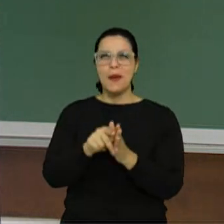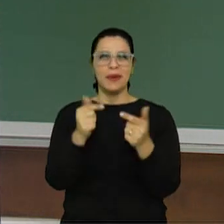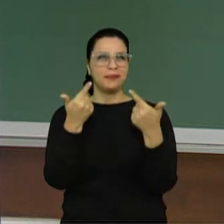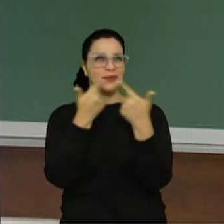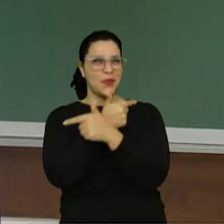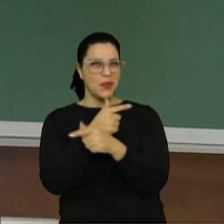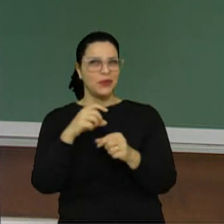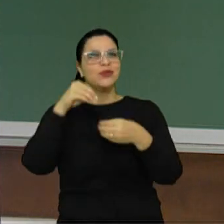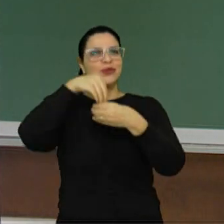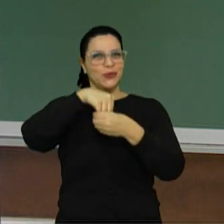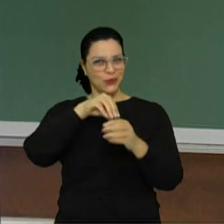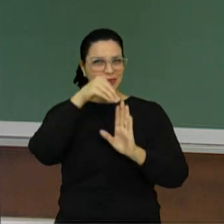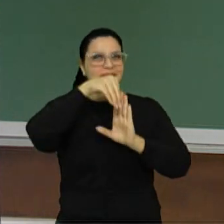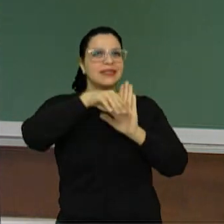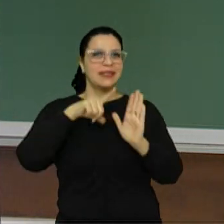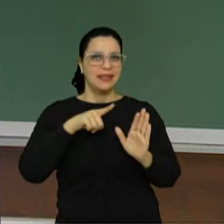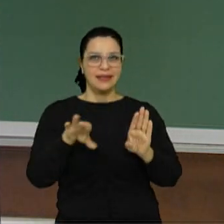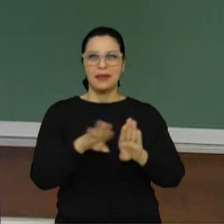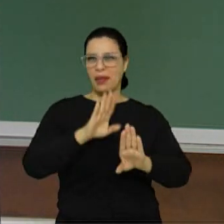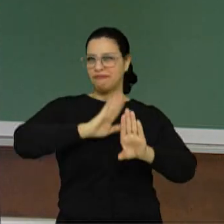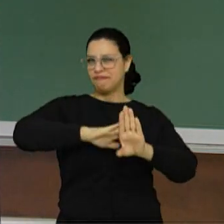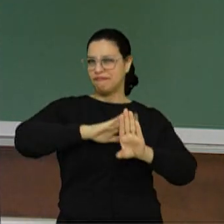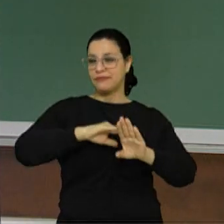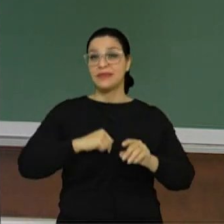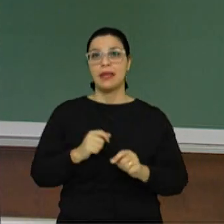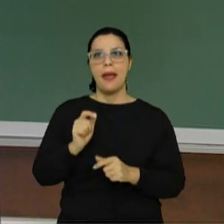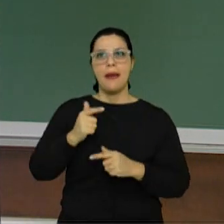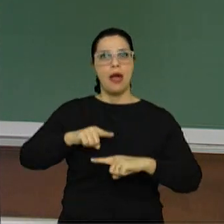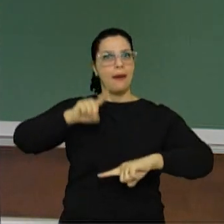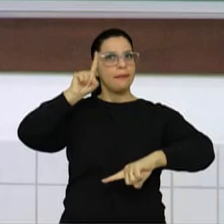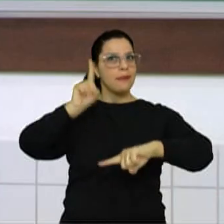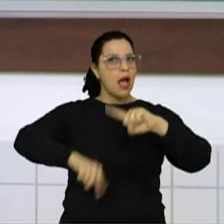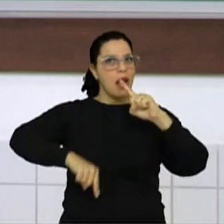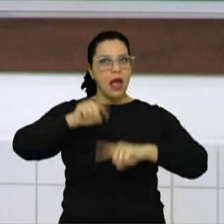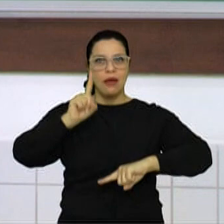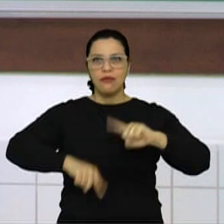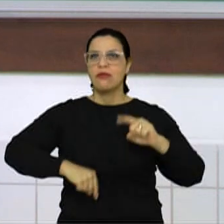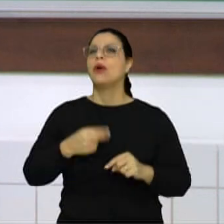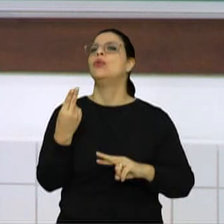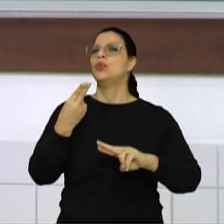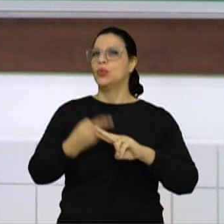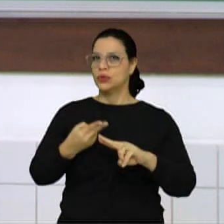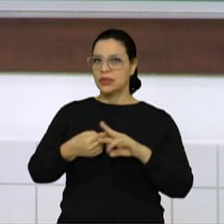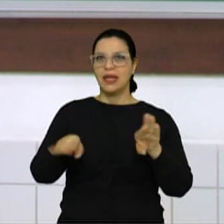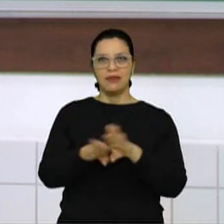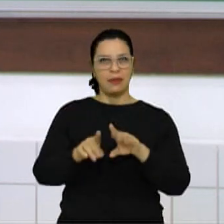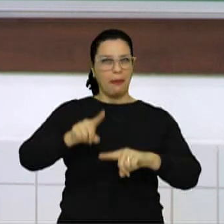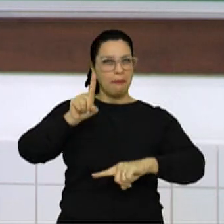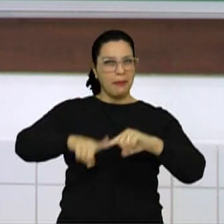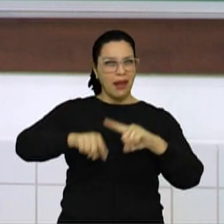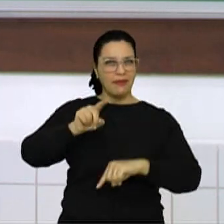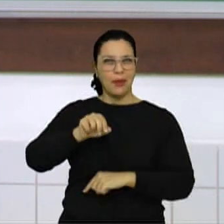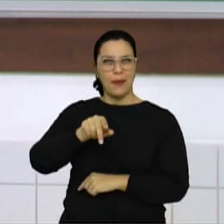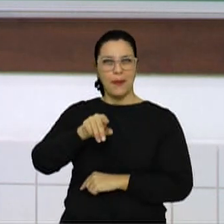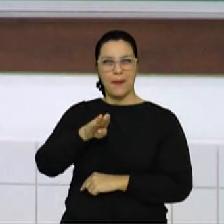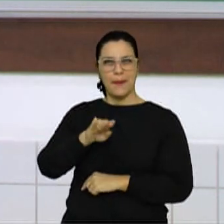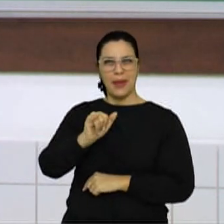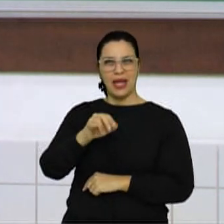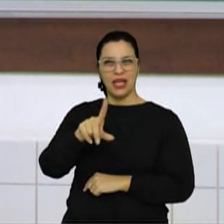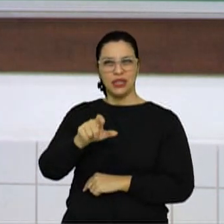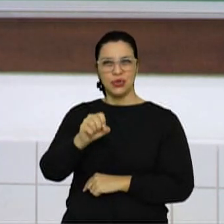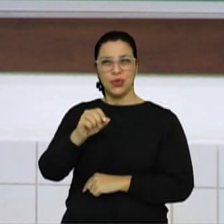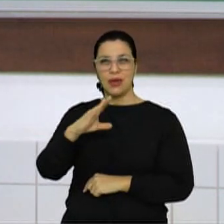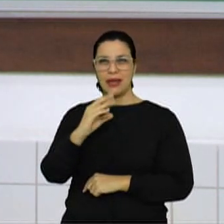humor. Usavam também palavras de baixo calão. Você sabe o que são palavras de baixo calão?